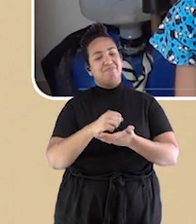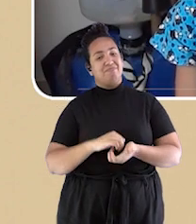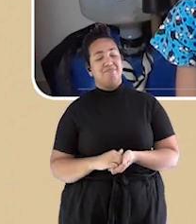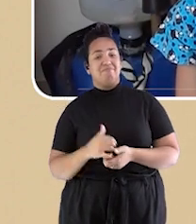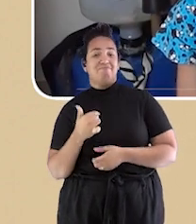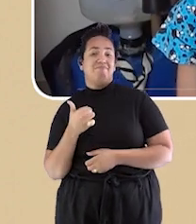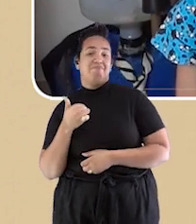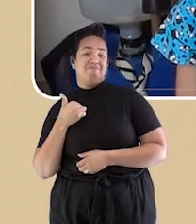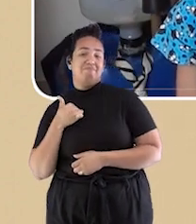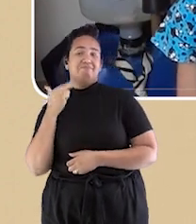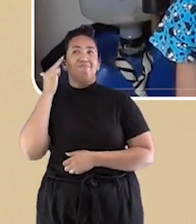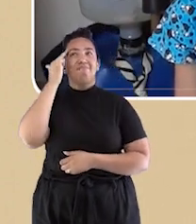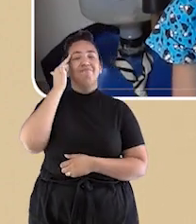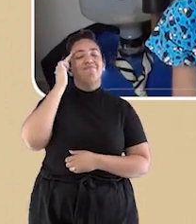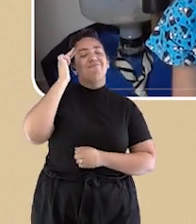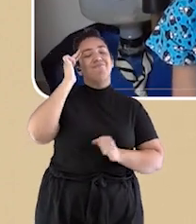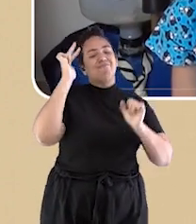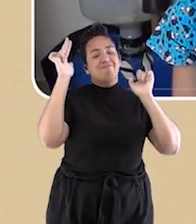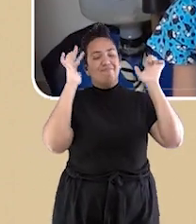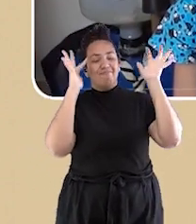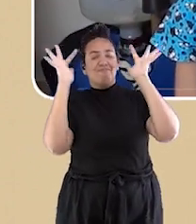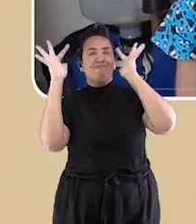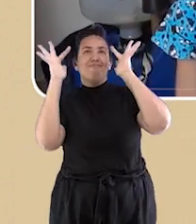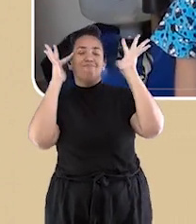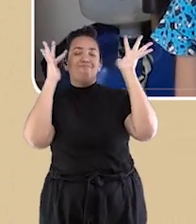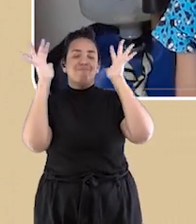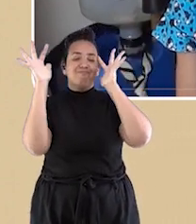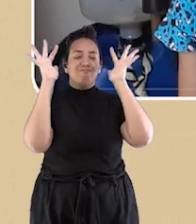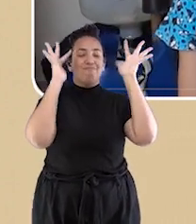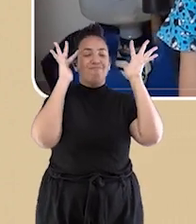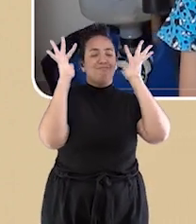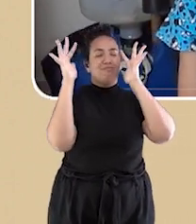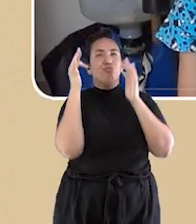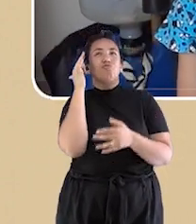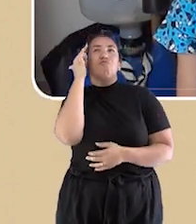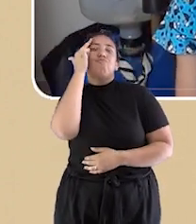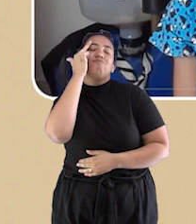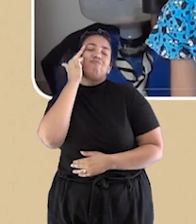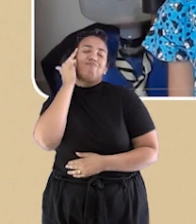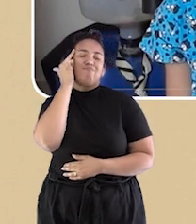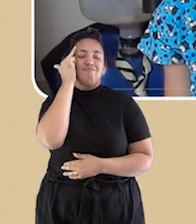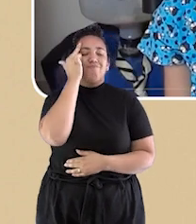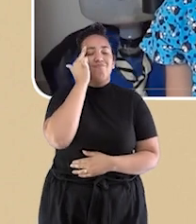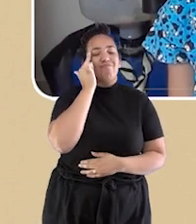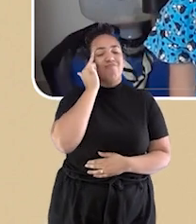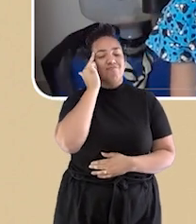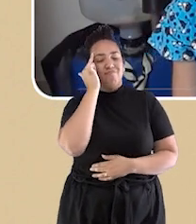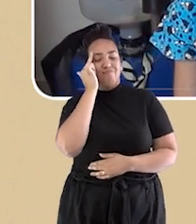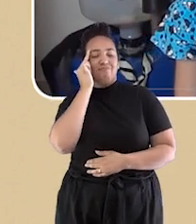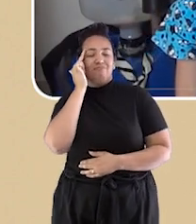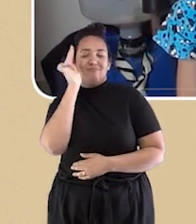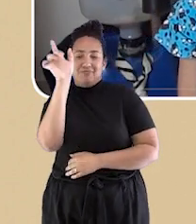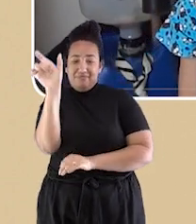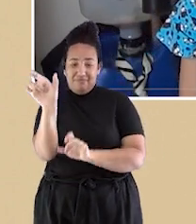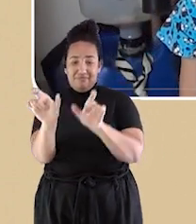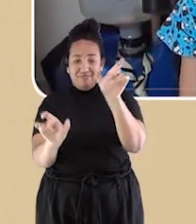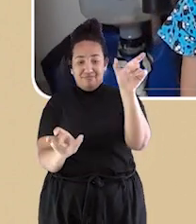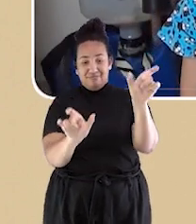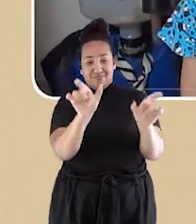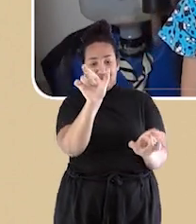Eu que sonhei bem alto, sonhei o sonho do